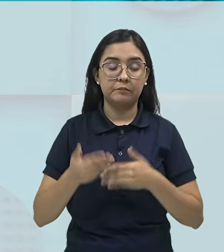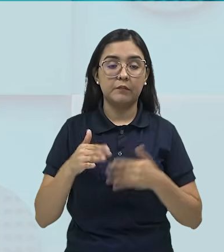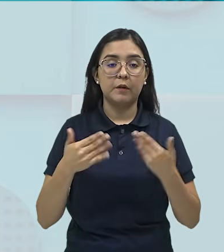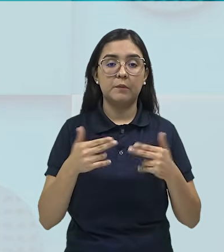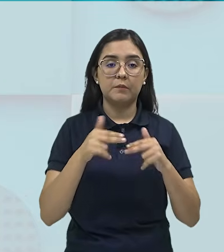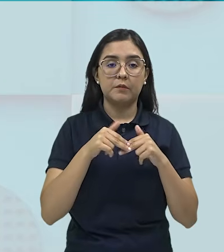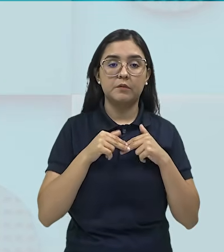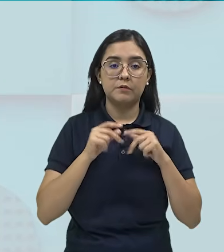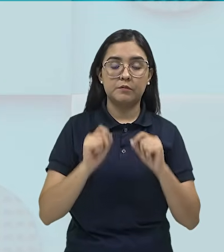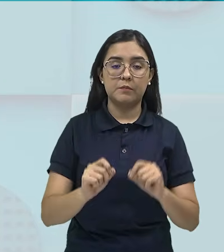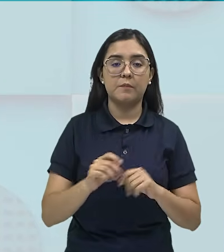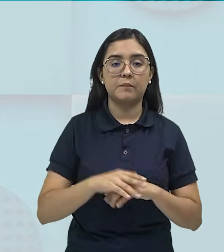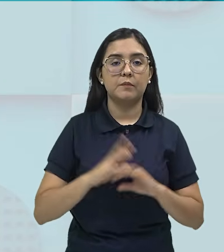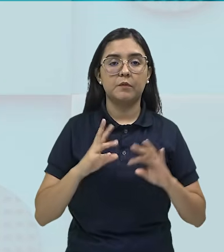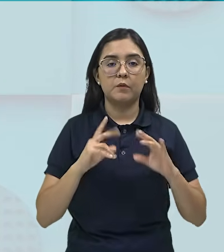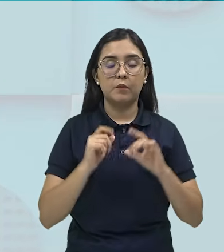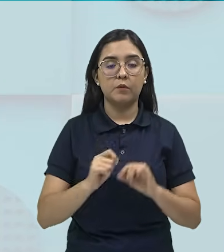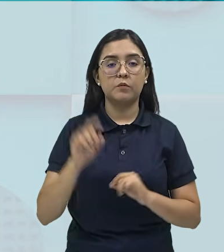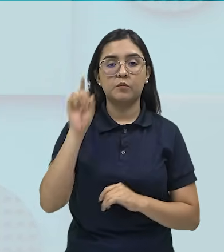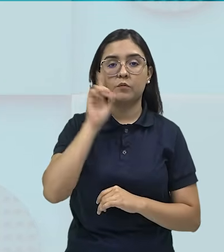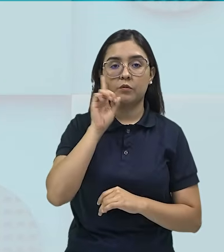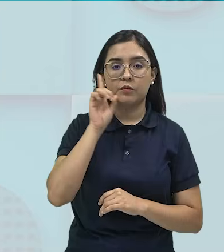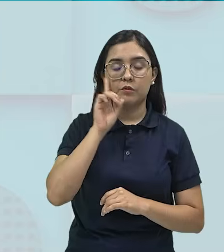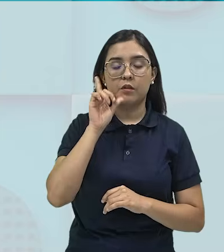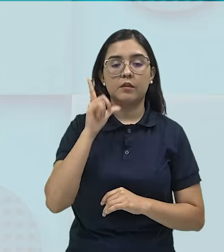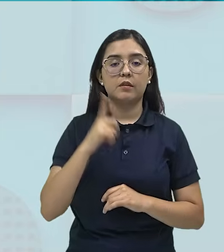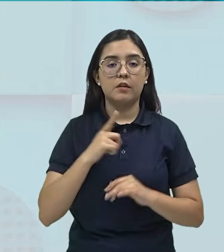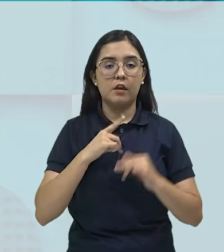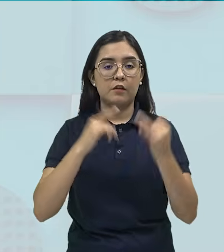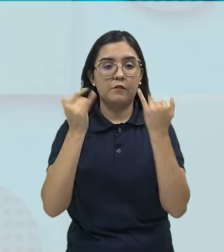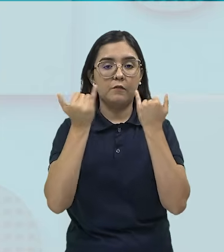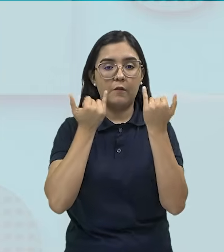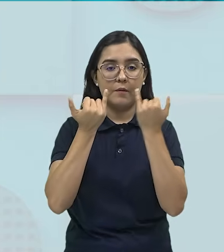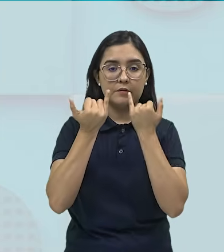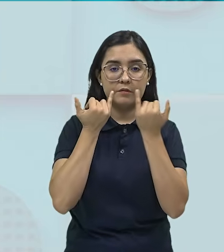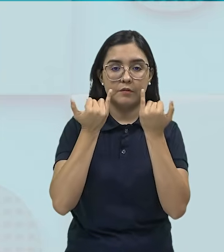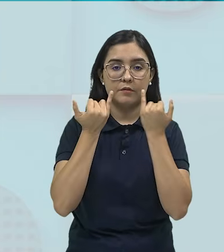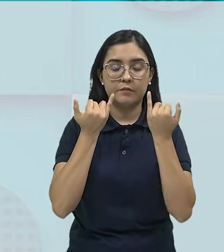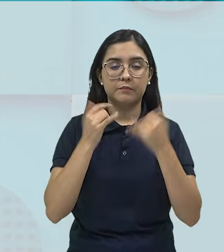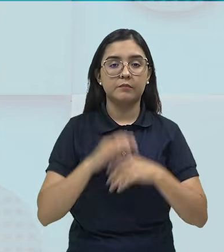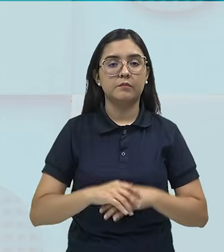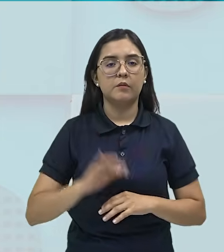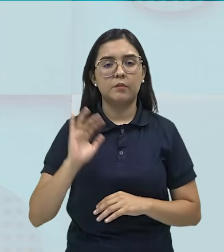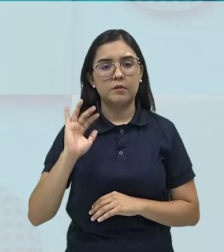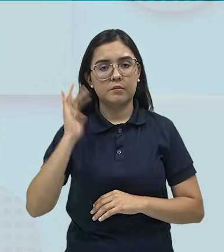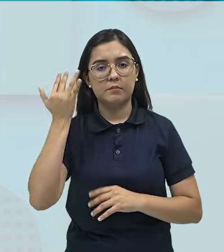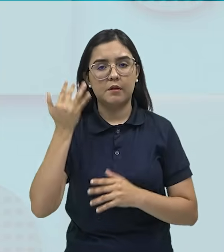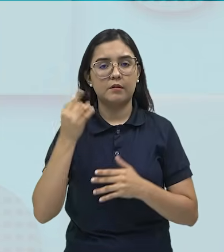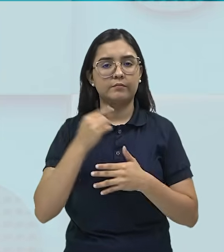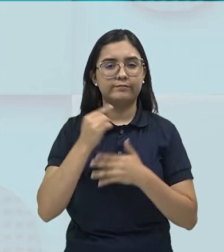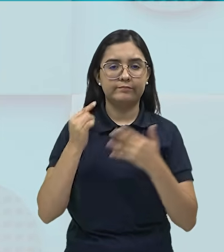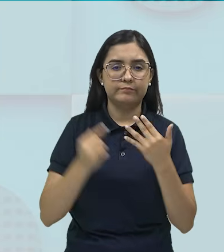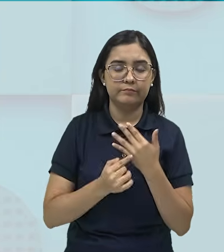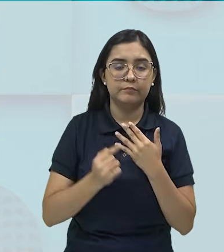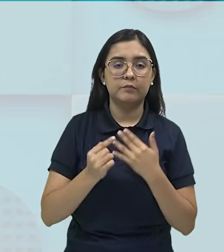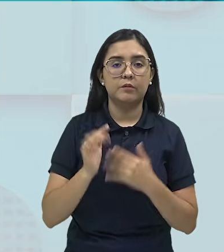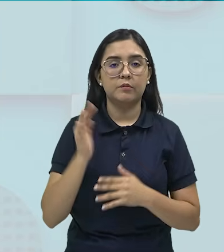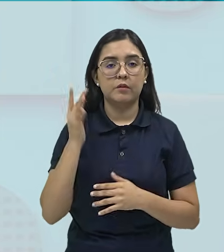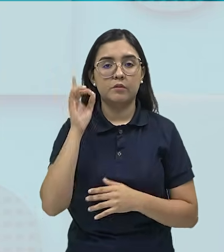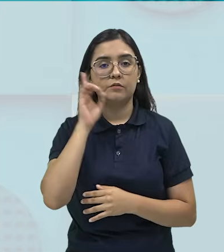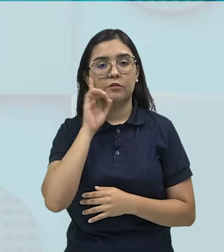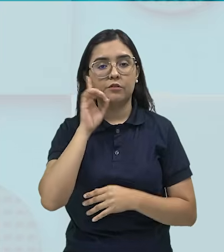jornais, todos os dias, têm aí as informações, né, os acontecimentos que ocorrem no dia a